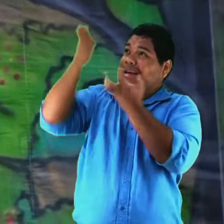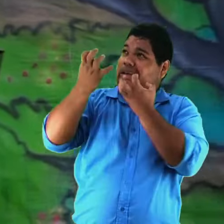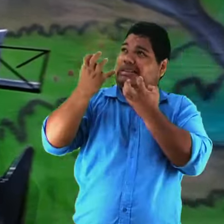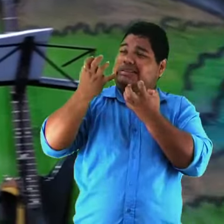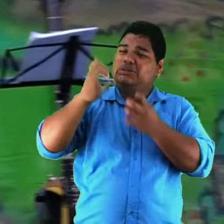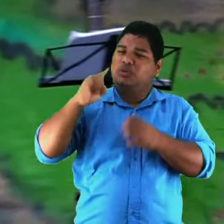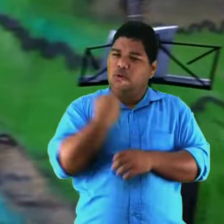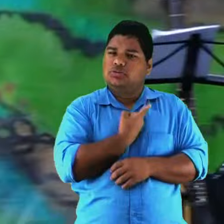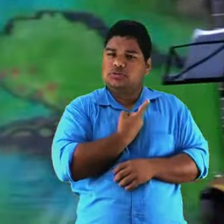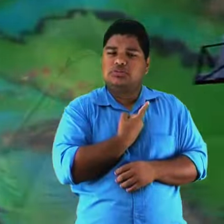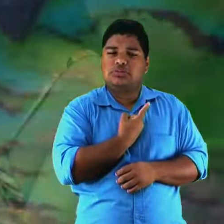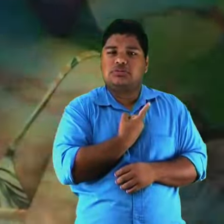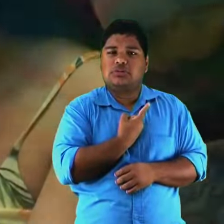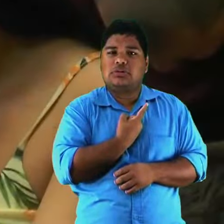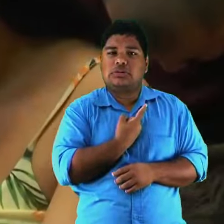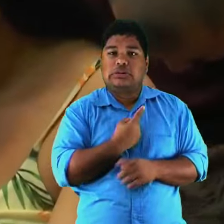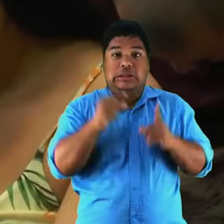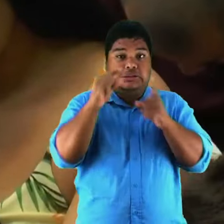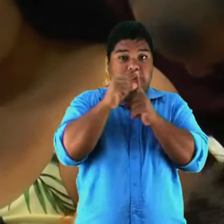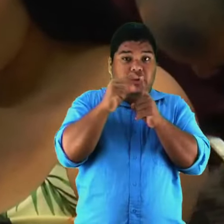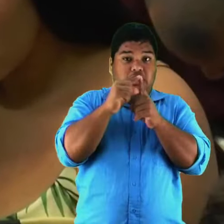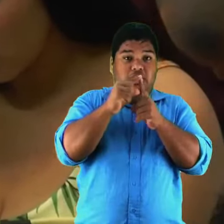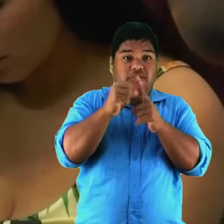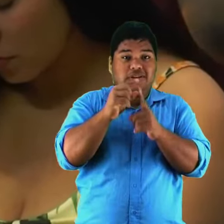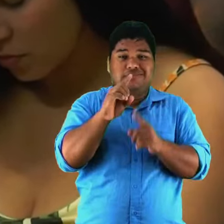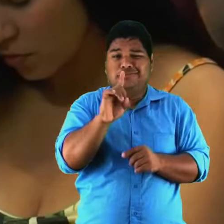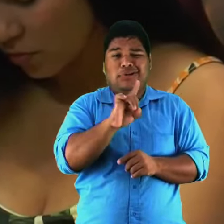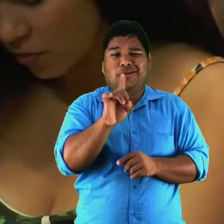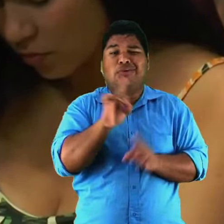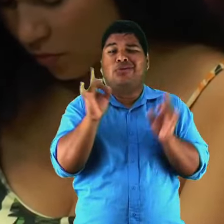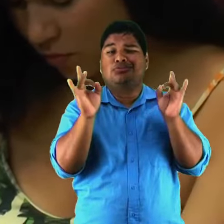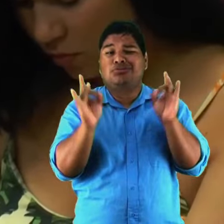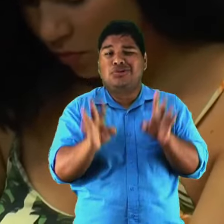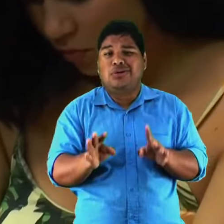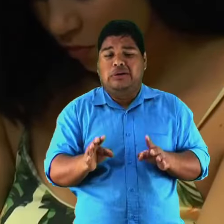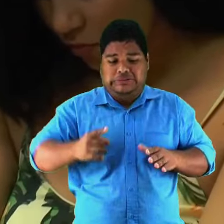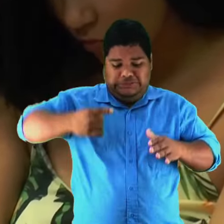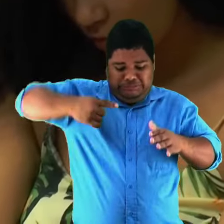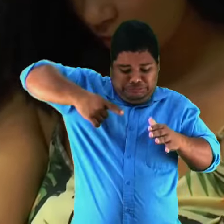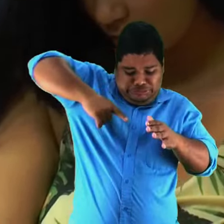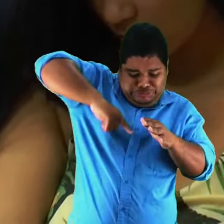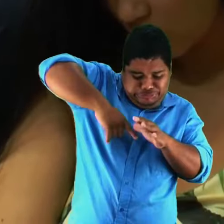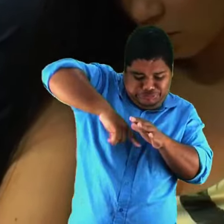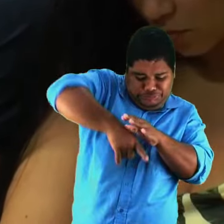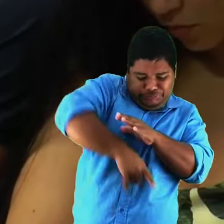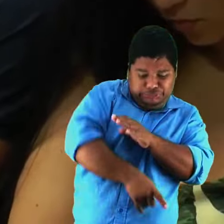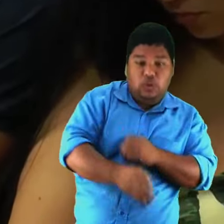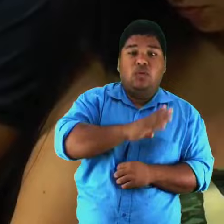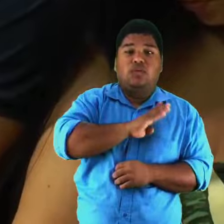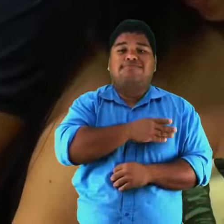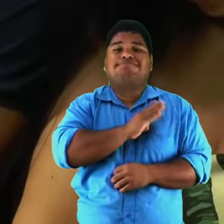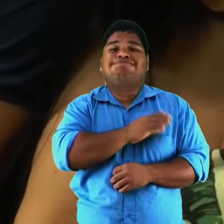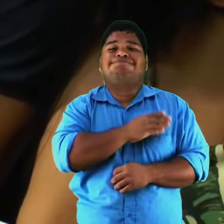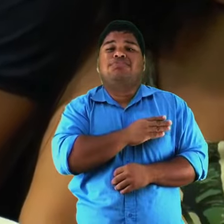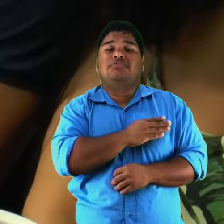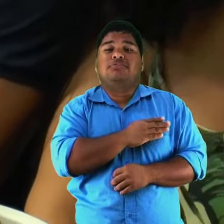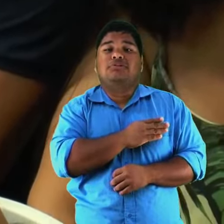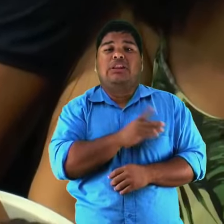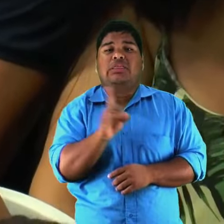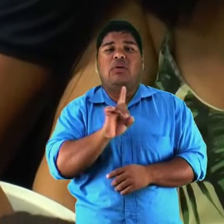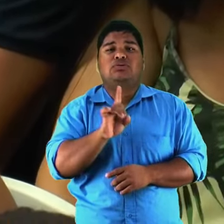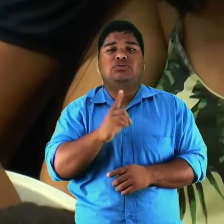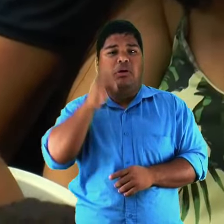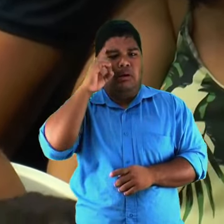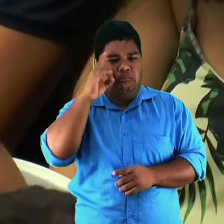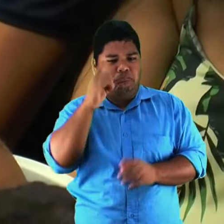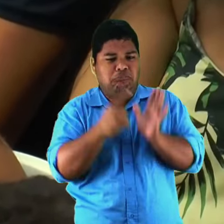esta palavra não apenas vá no íntimo do nosso coração, não apenas aponte e